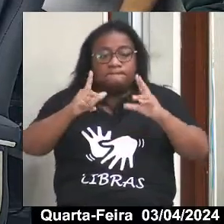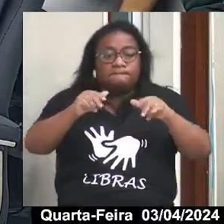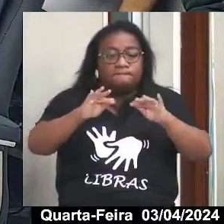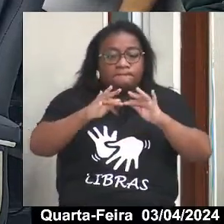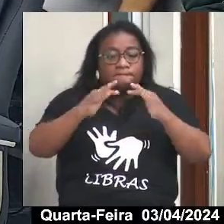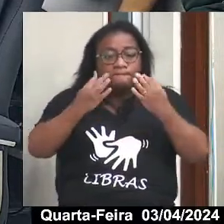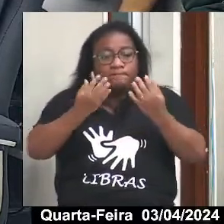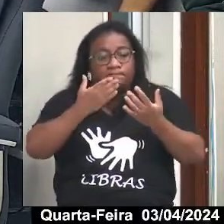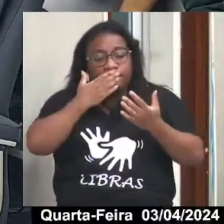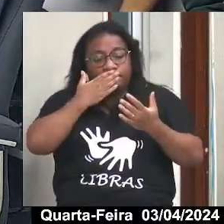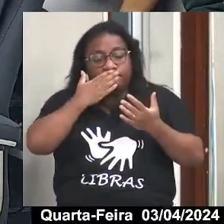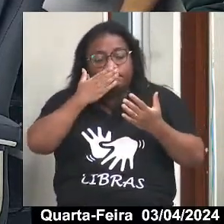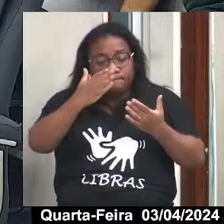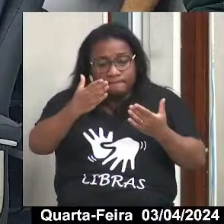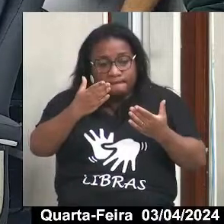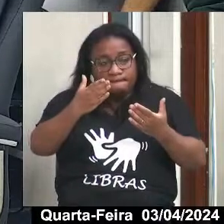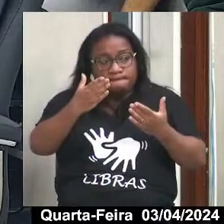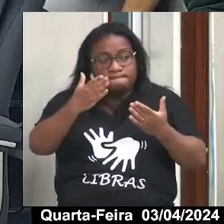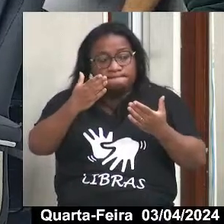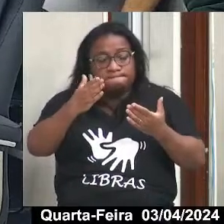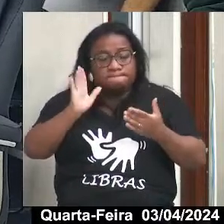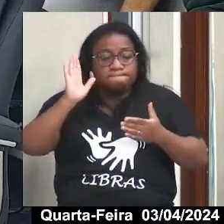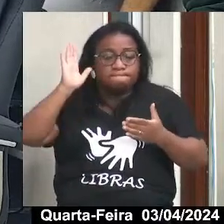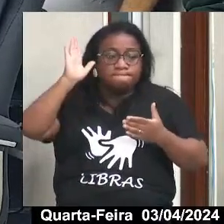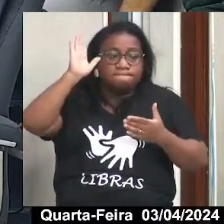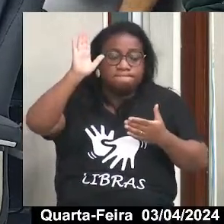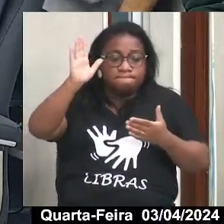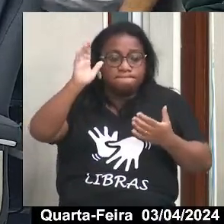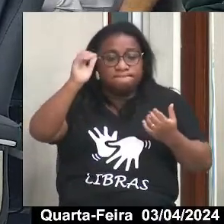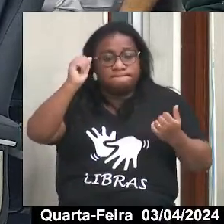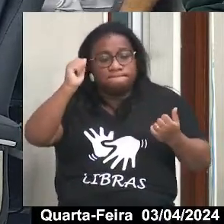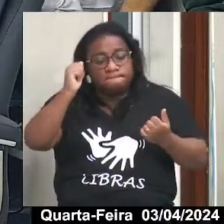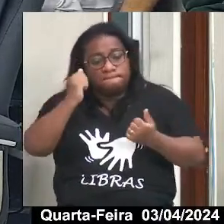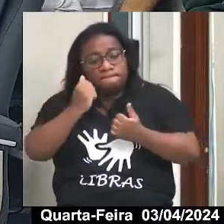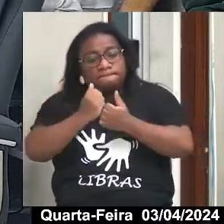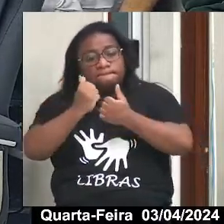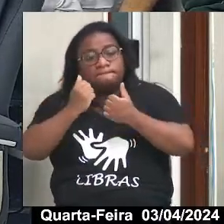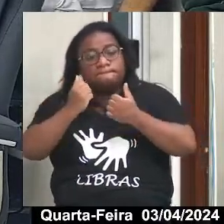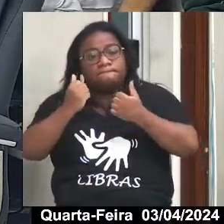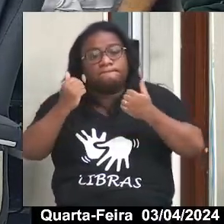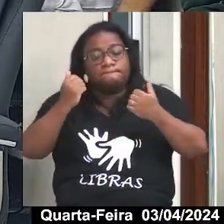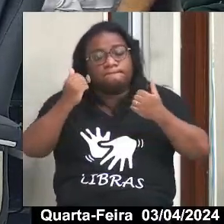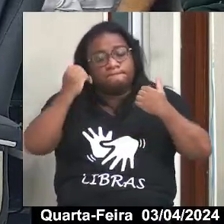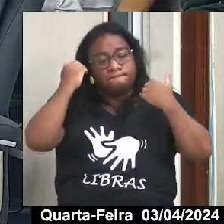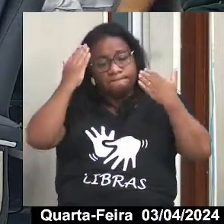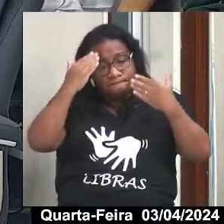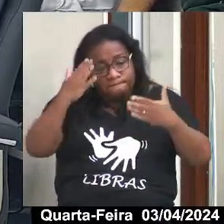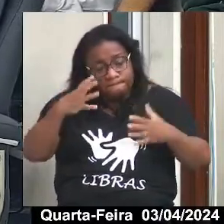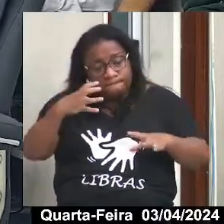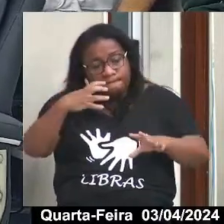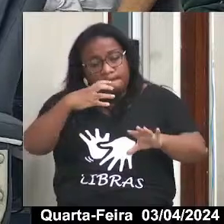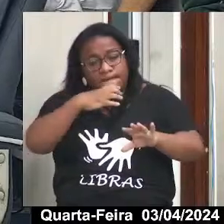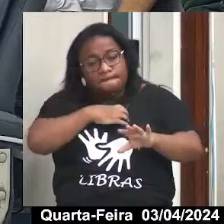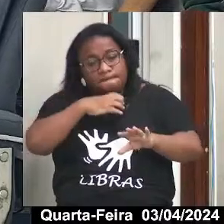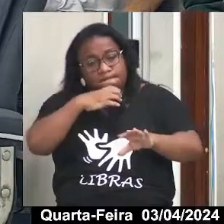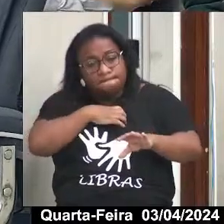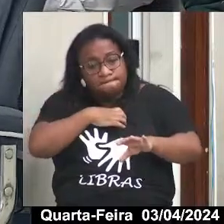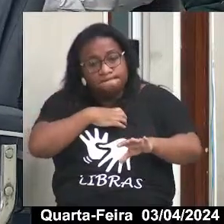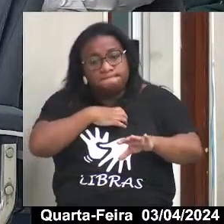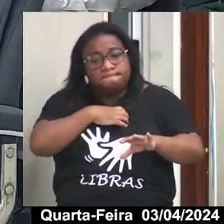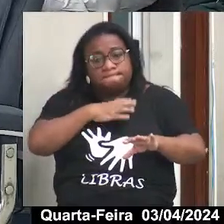família. Então, eu gostaria de pedir o apoio dos meus nobres colegas vereadores para essa moção de